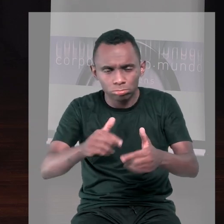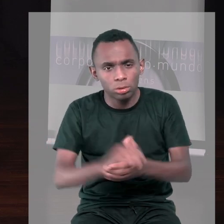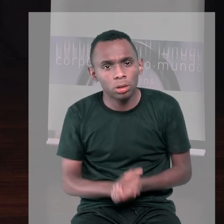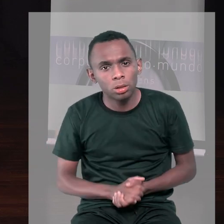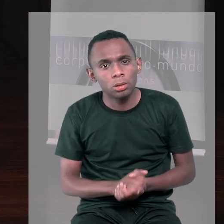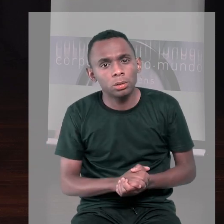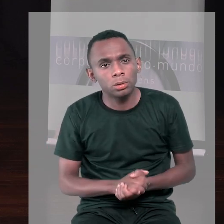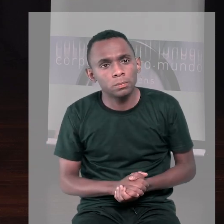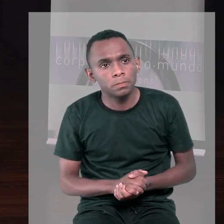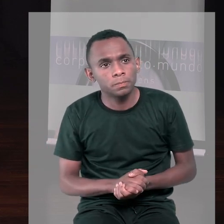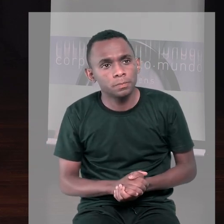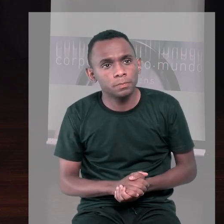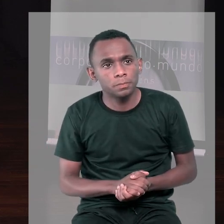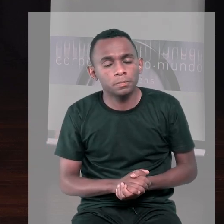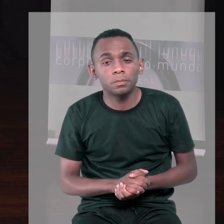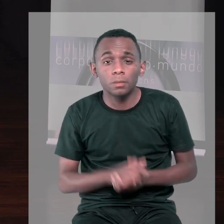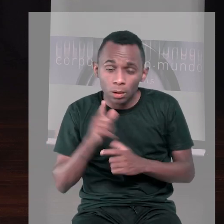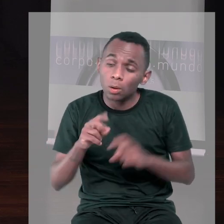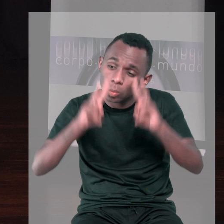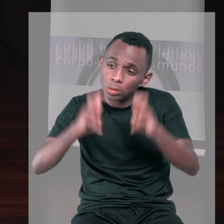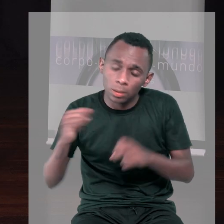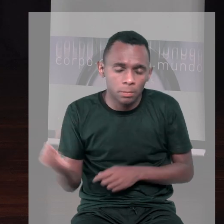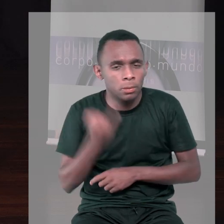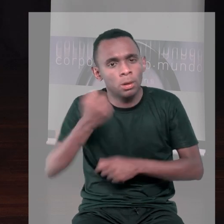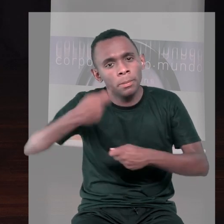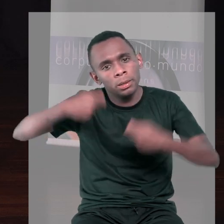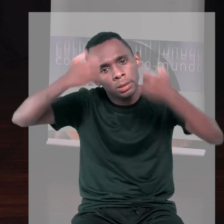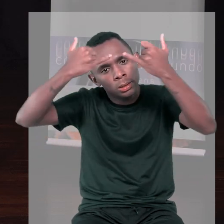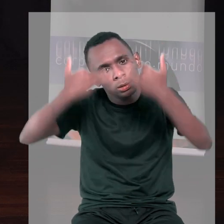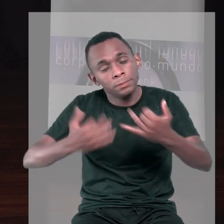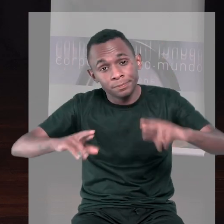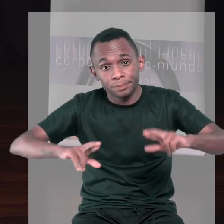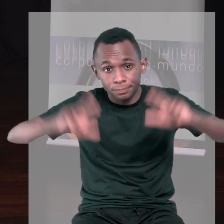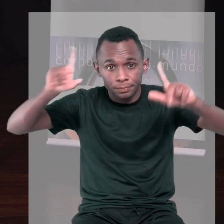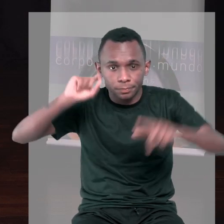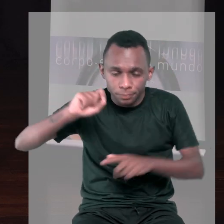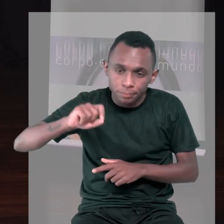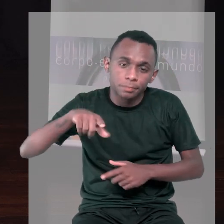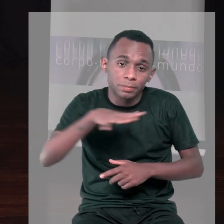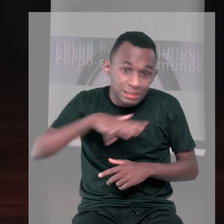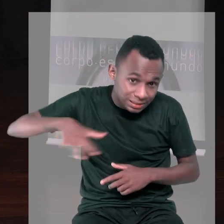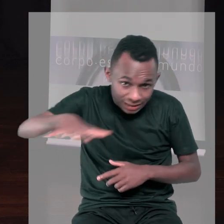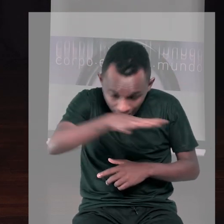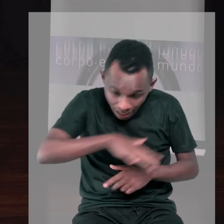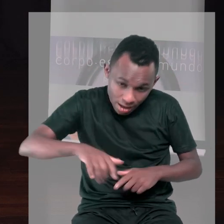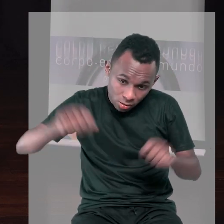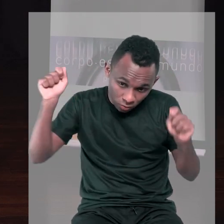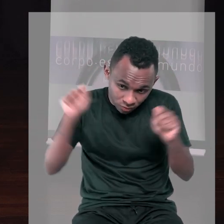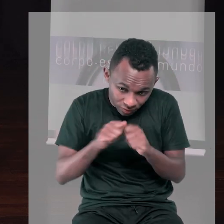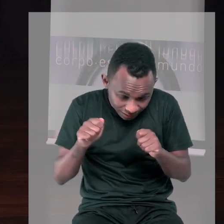memória, isso vai constituir a memória comum. Mas a memória é